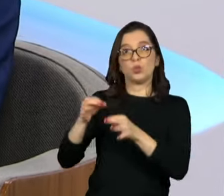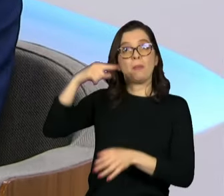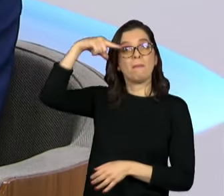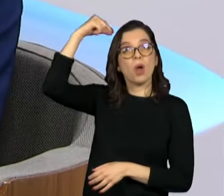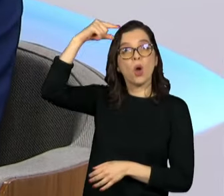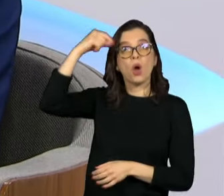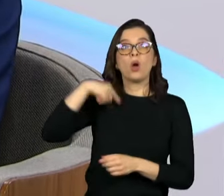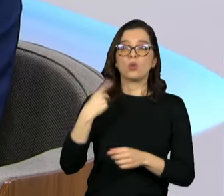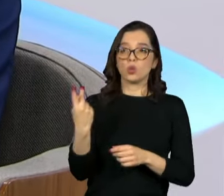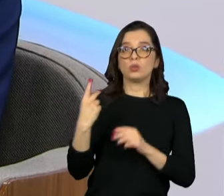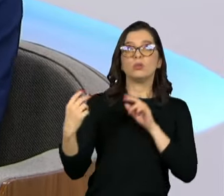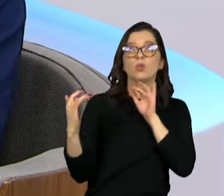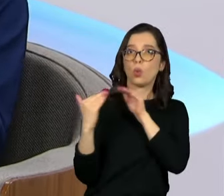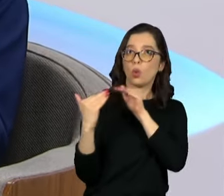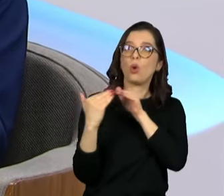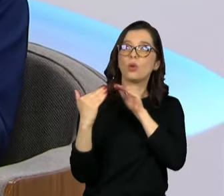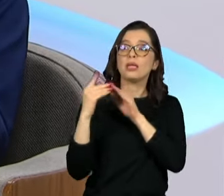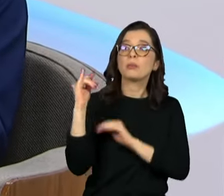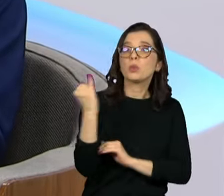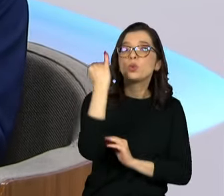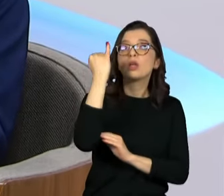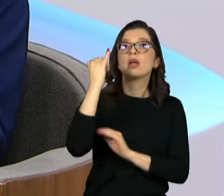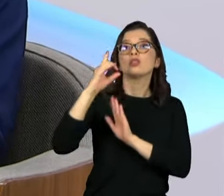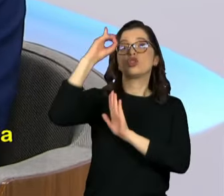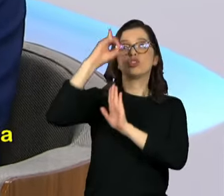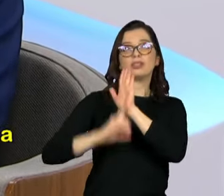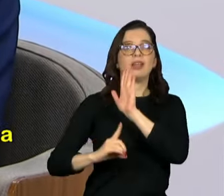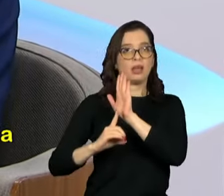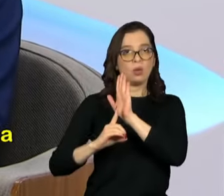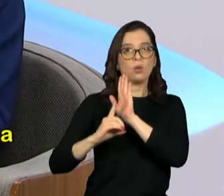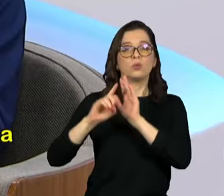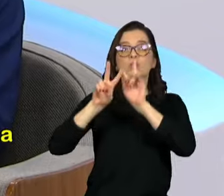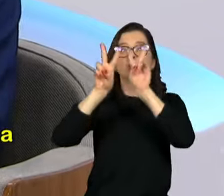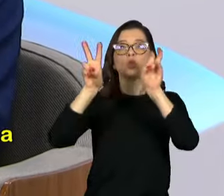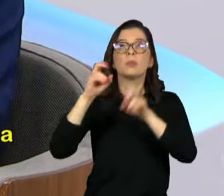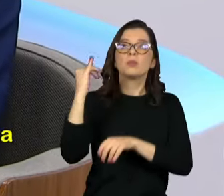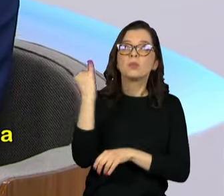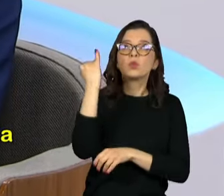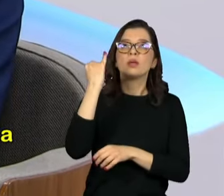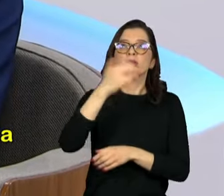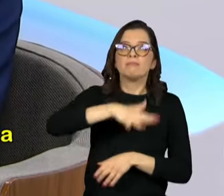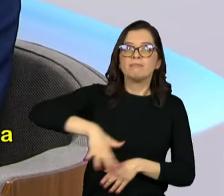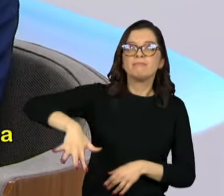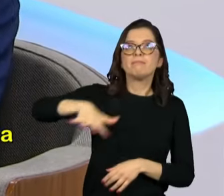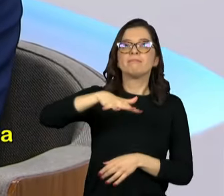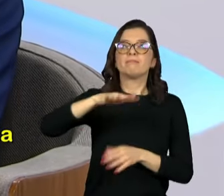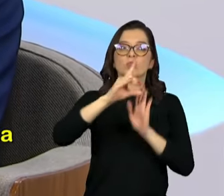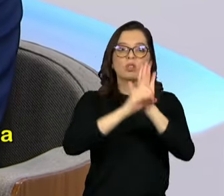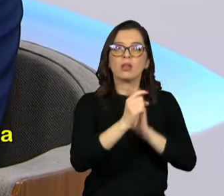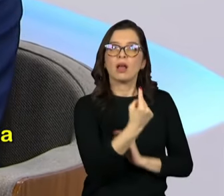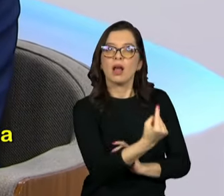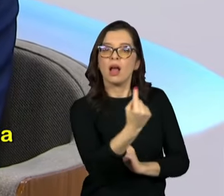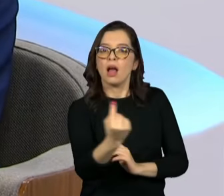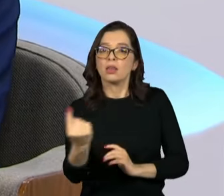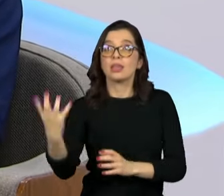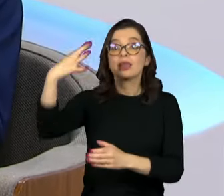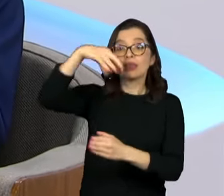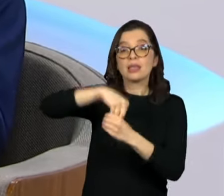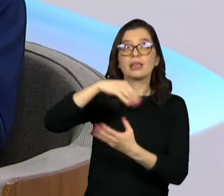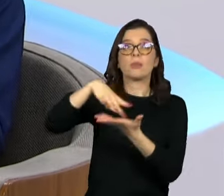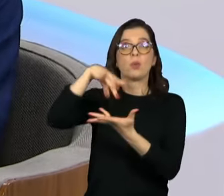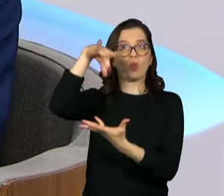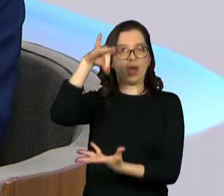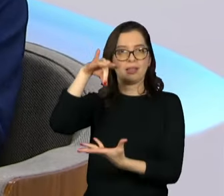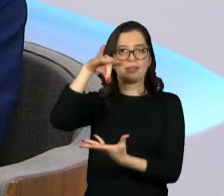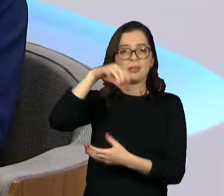and I agree is on the importance of rights, on the importance of respecting individual rights in a democracy and